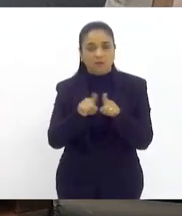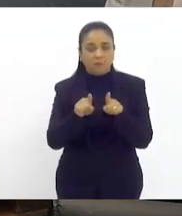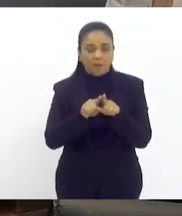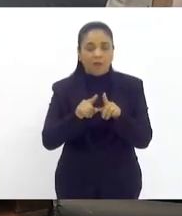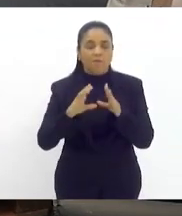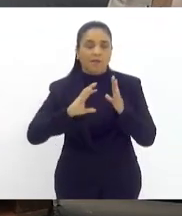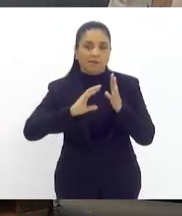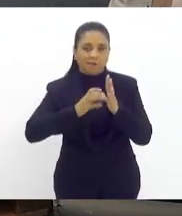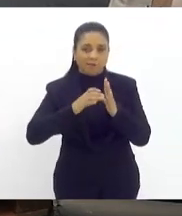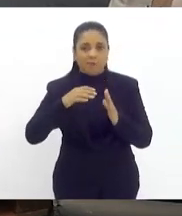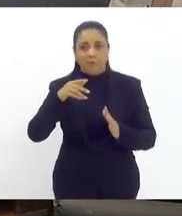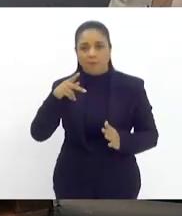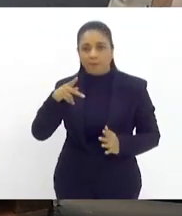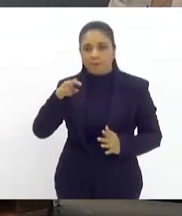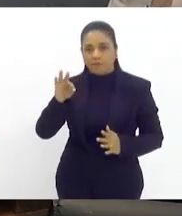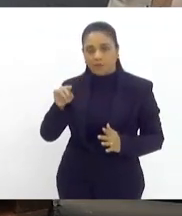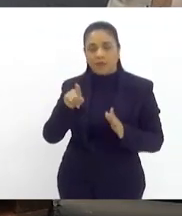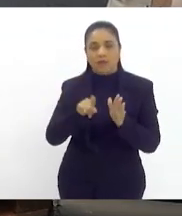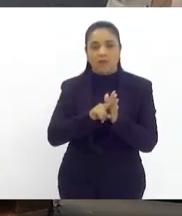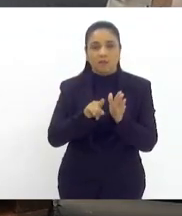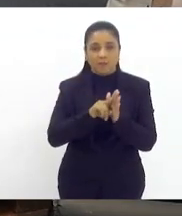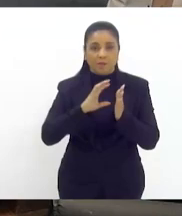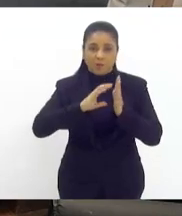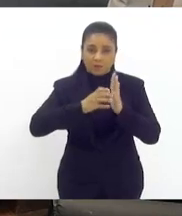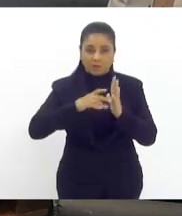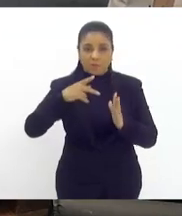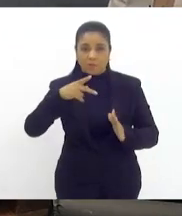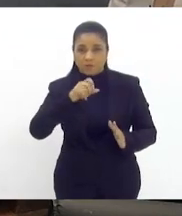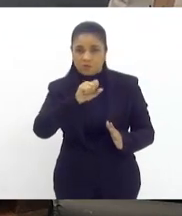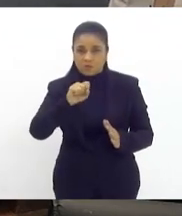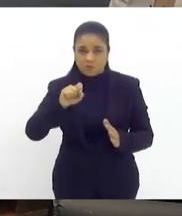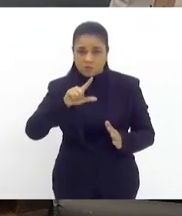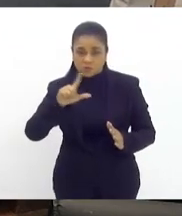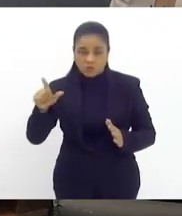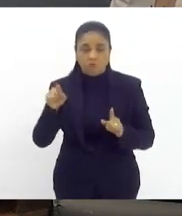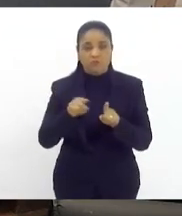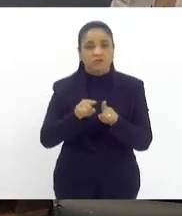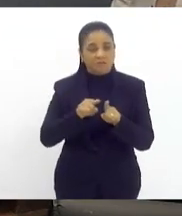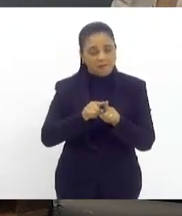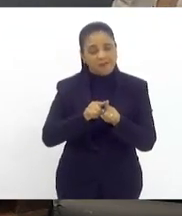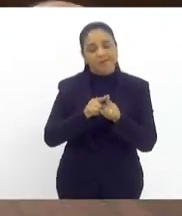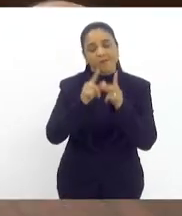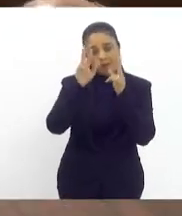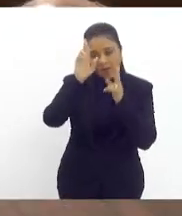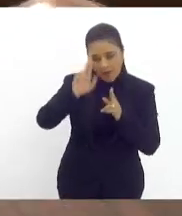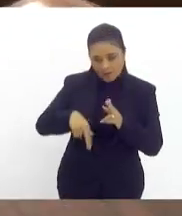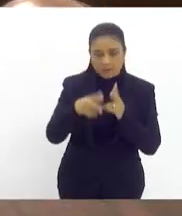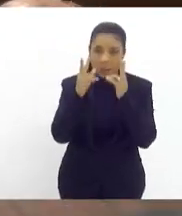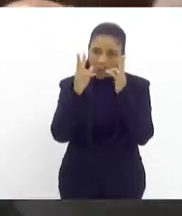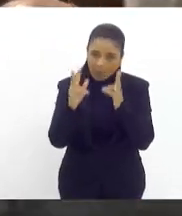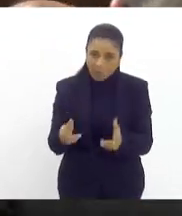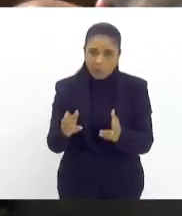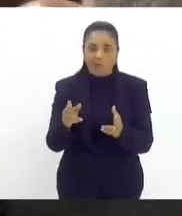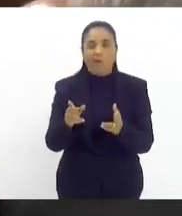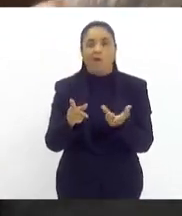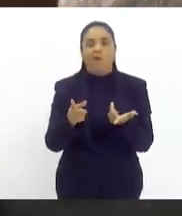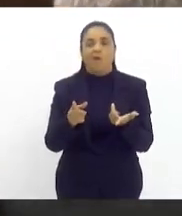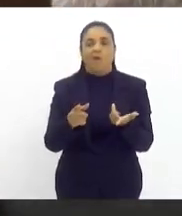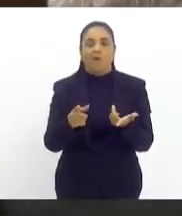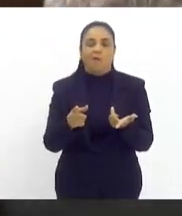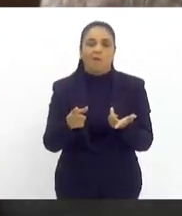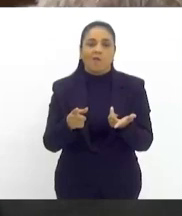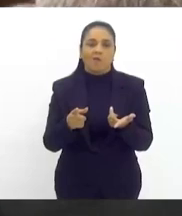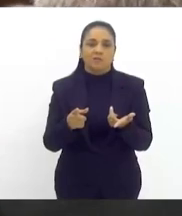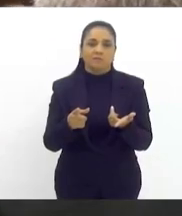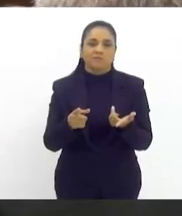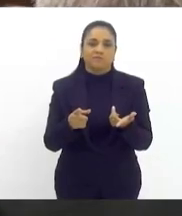PT e pela bancada do PSOL então o PSB também se abstém pelas mesmas razões que foram levantadas pelos nossos